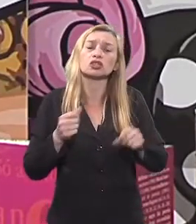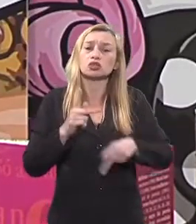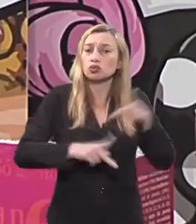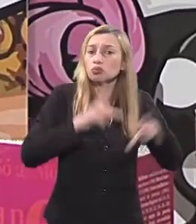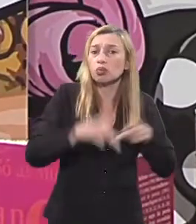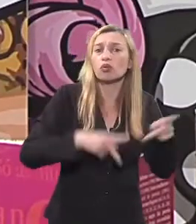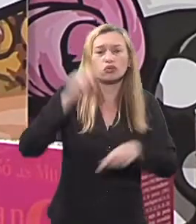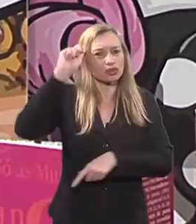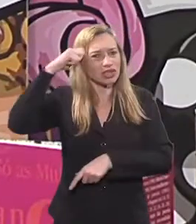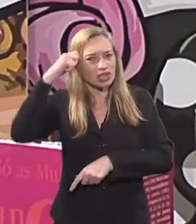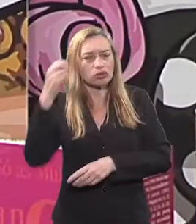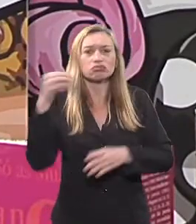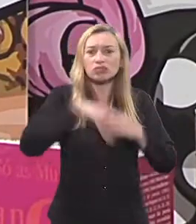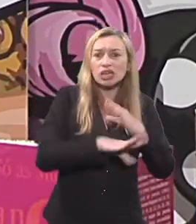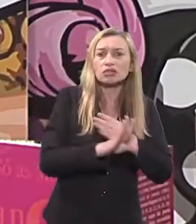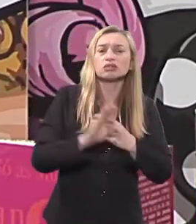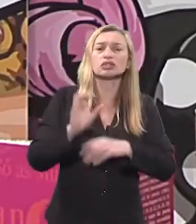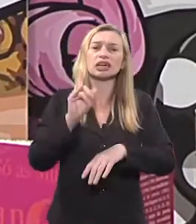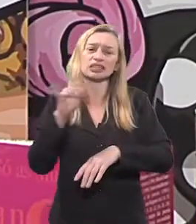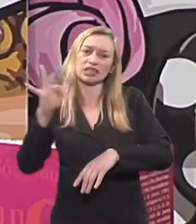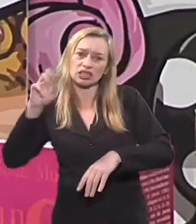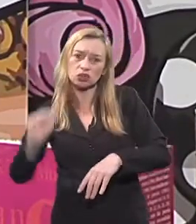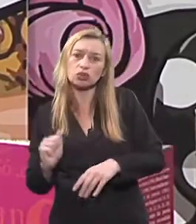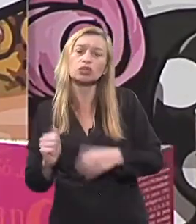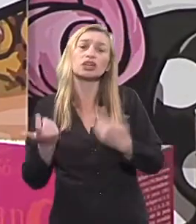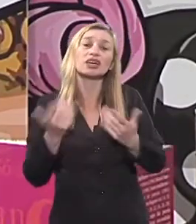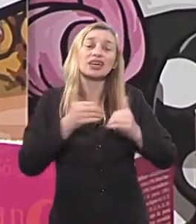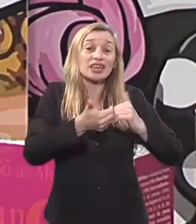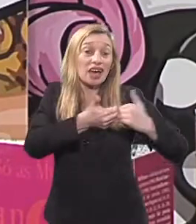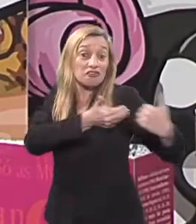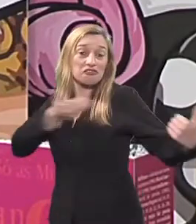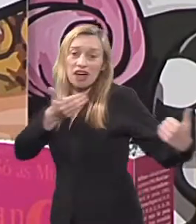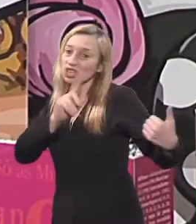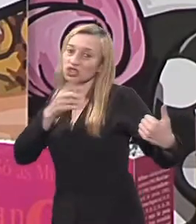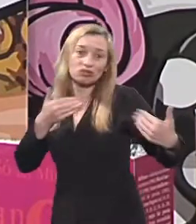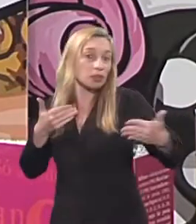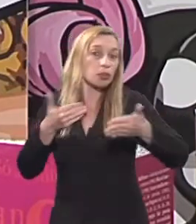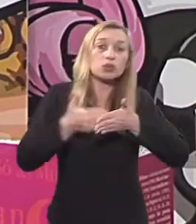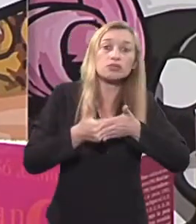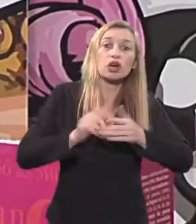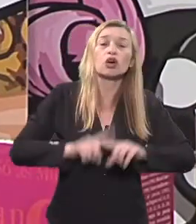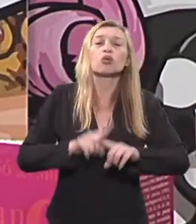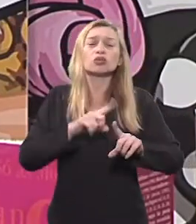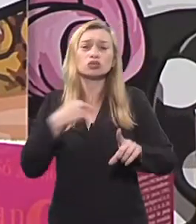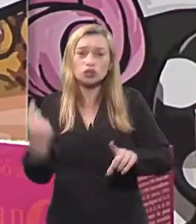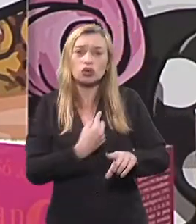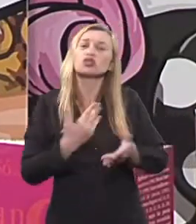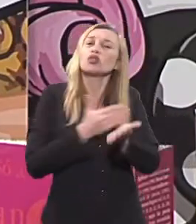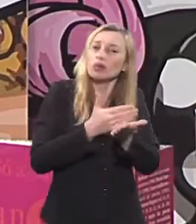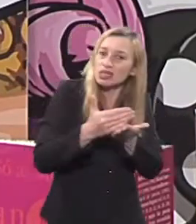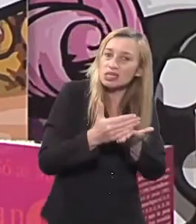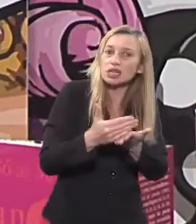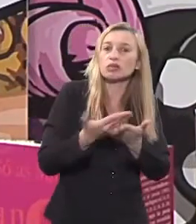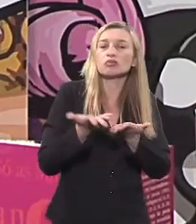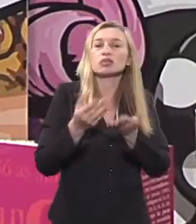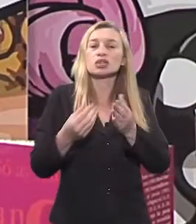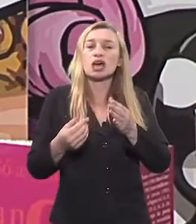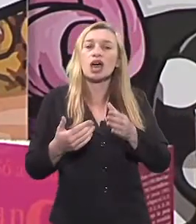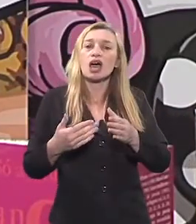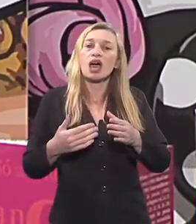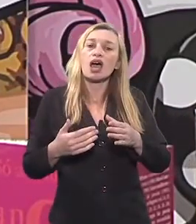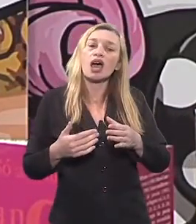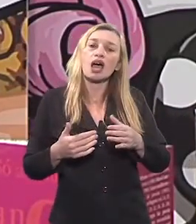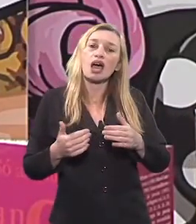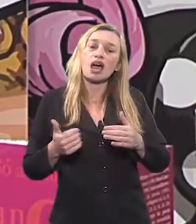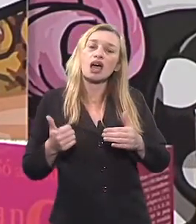população negra na literatura é uma coisa que afasta ao invés de aproximar. Então, quando nós realmente começamos a